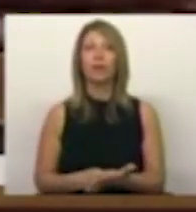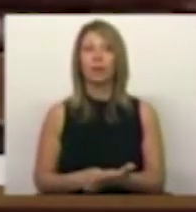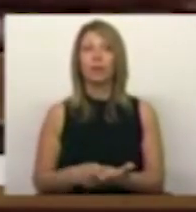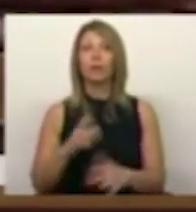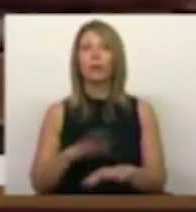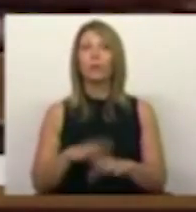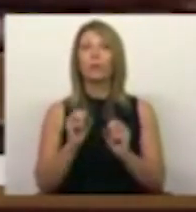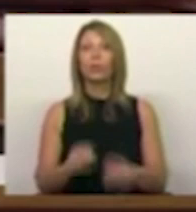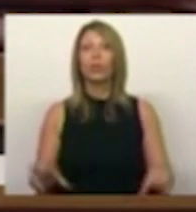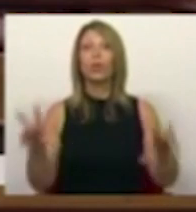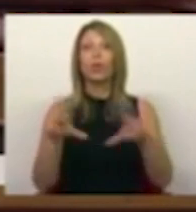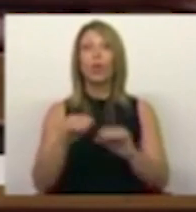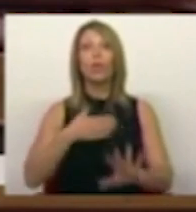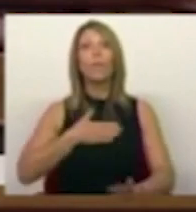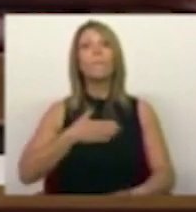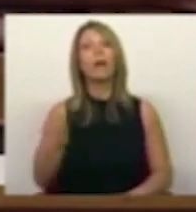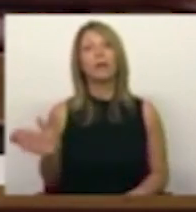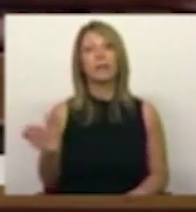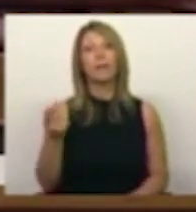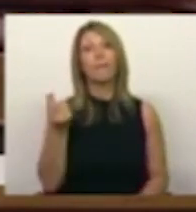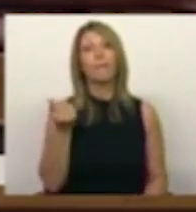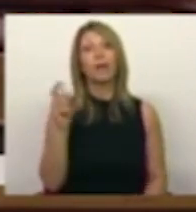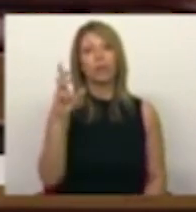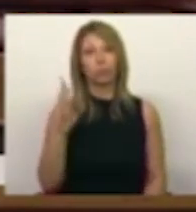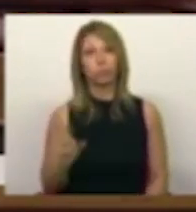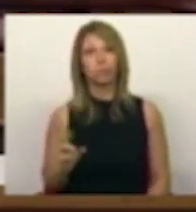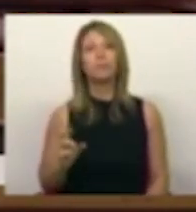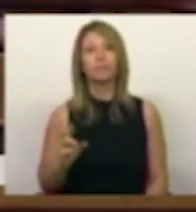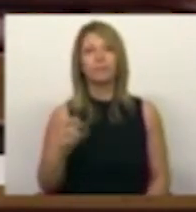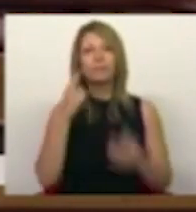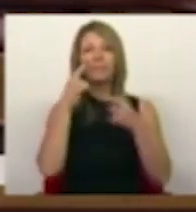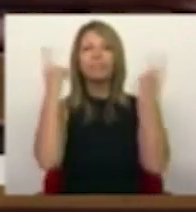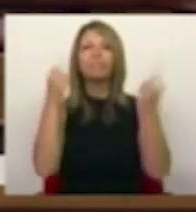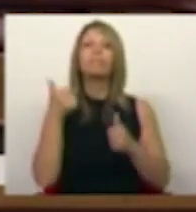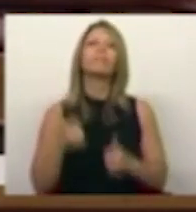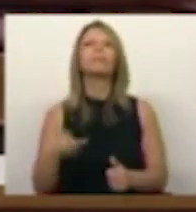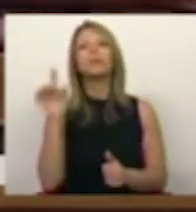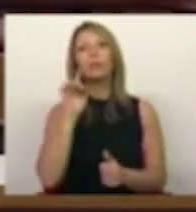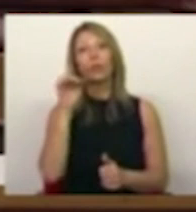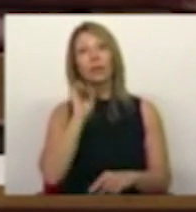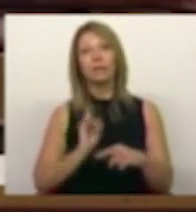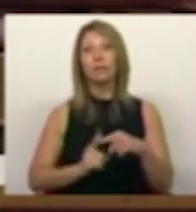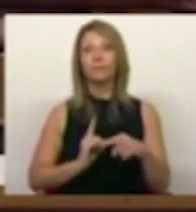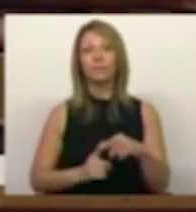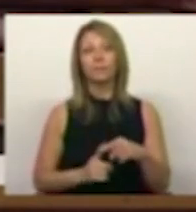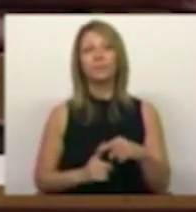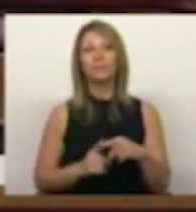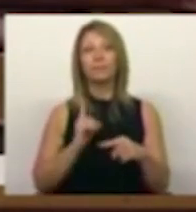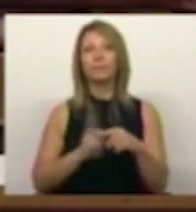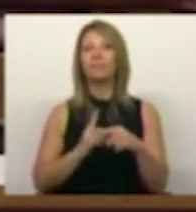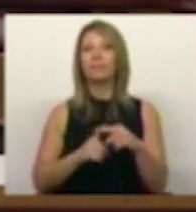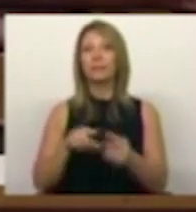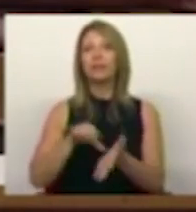proporcionada pelos novos espaços sociais demonstra bem a importância e as vantagens